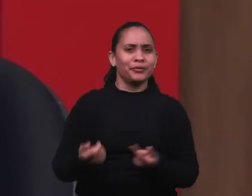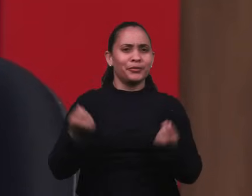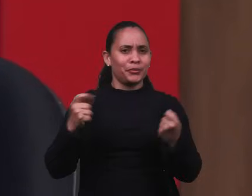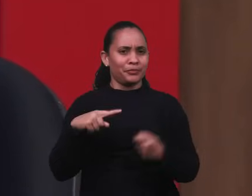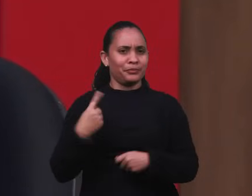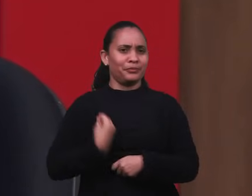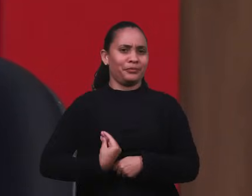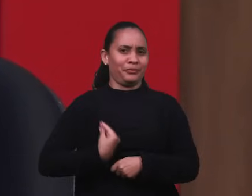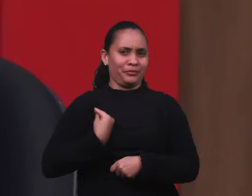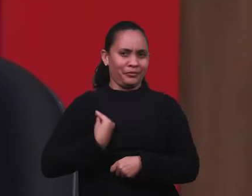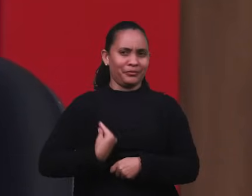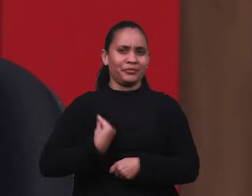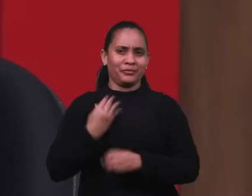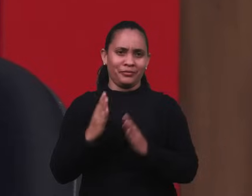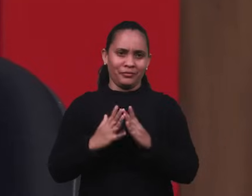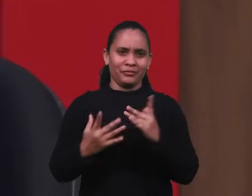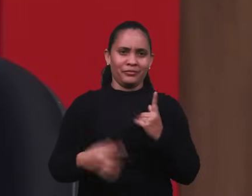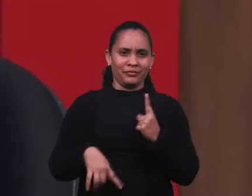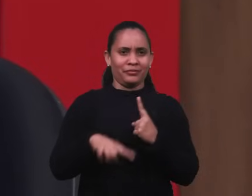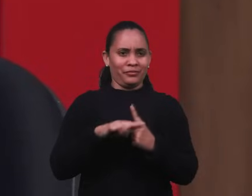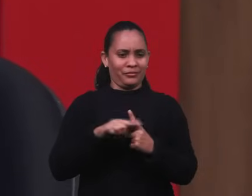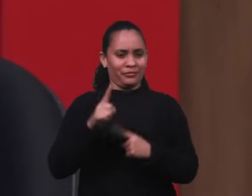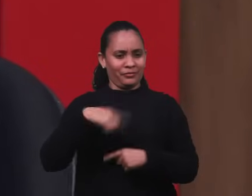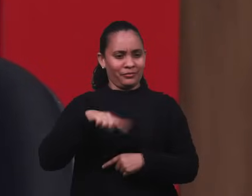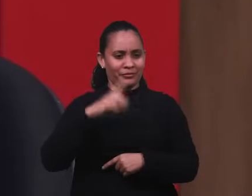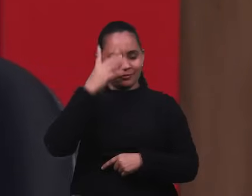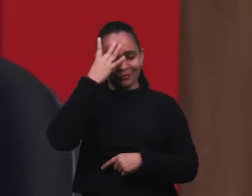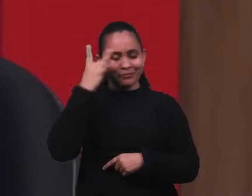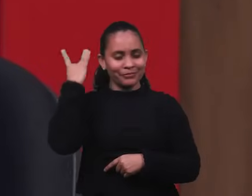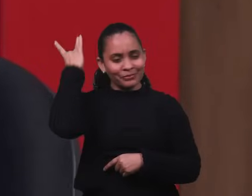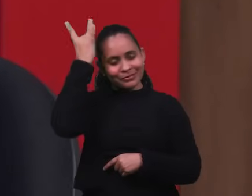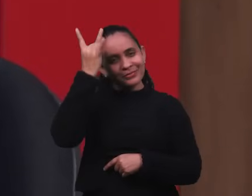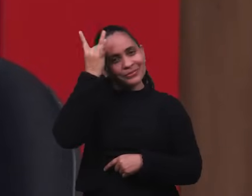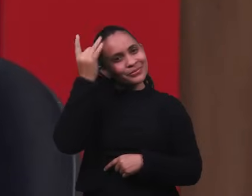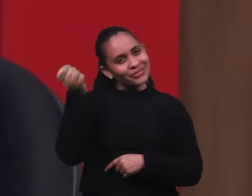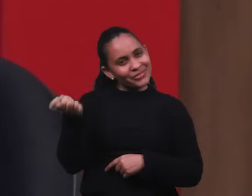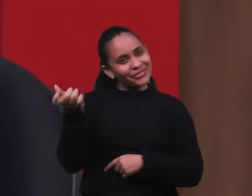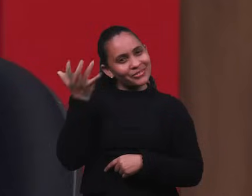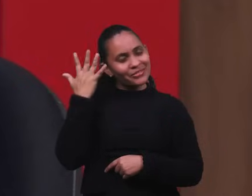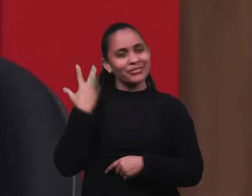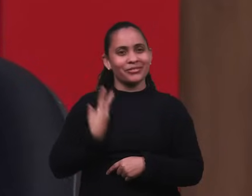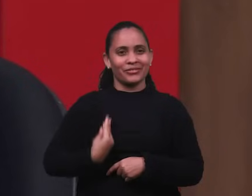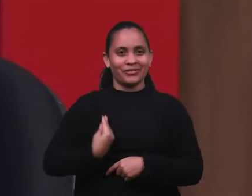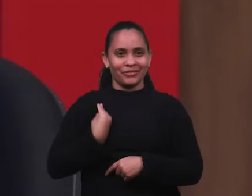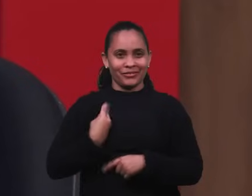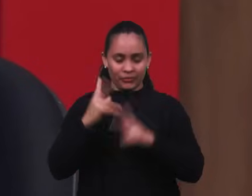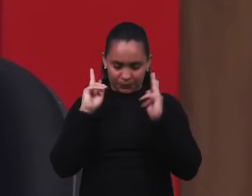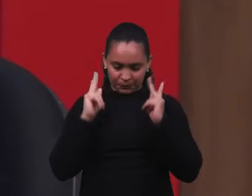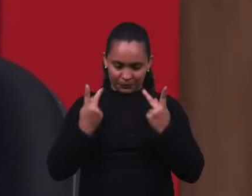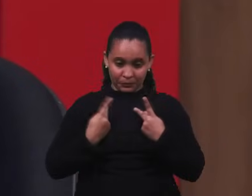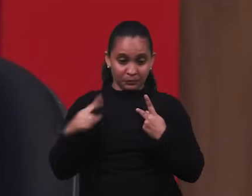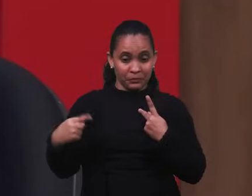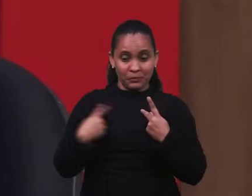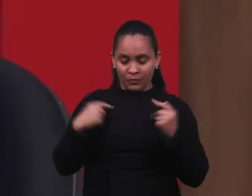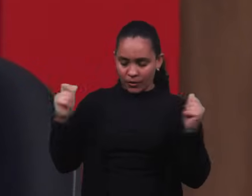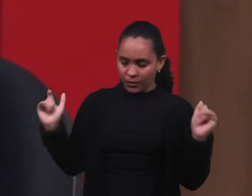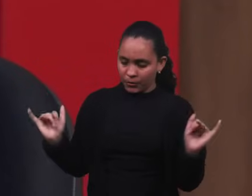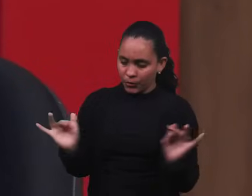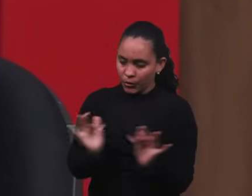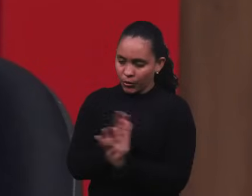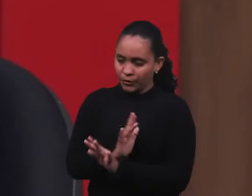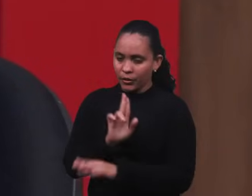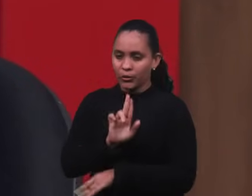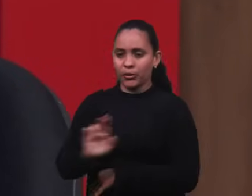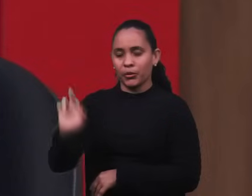temos vivenciado isso nas igrejas, né, daquilo que o Espírito Santo tem revelado sobre a vida do homem. E nós glorificamos de fato o nome